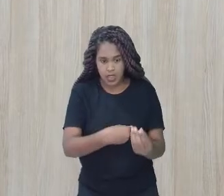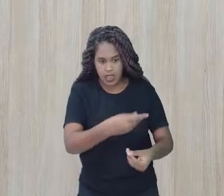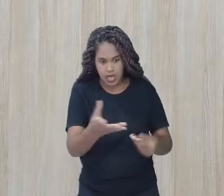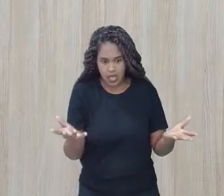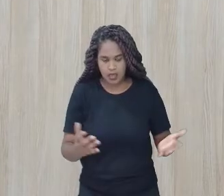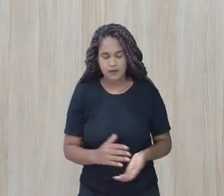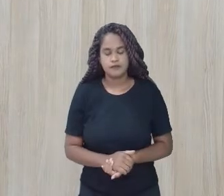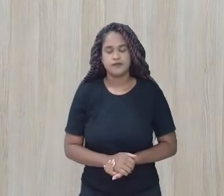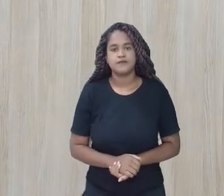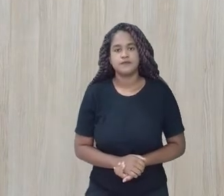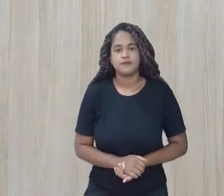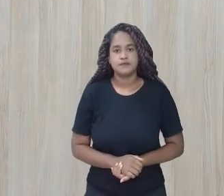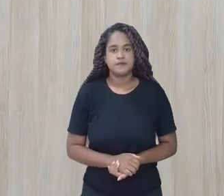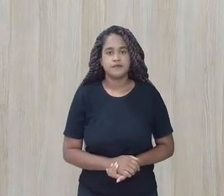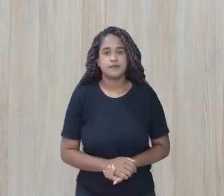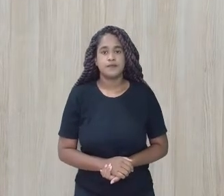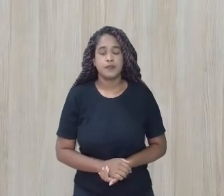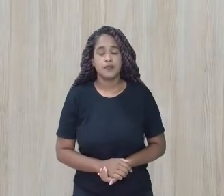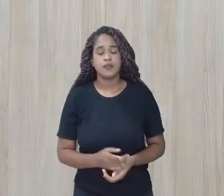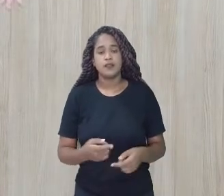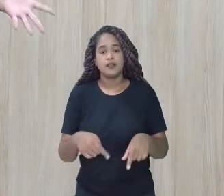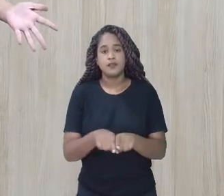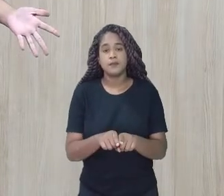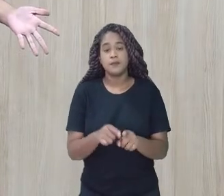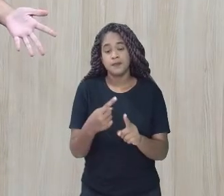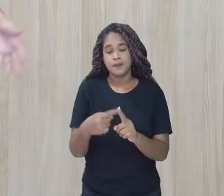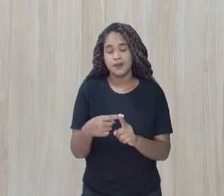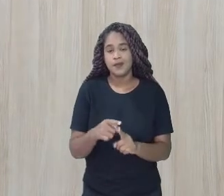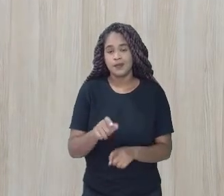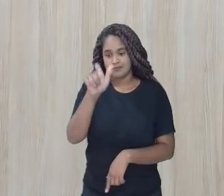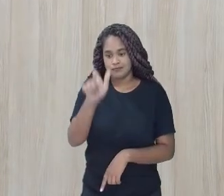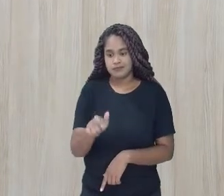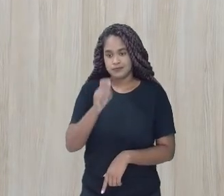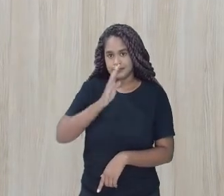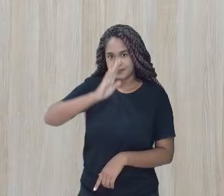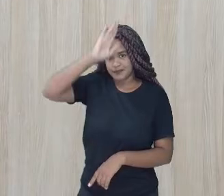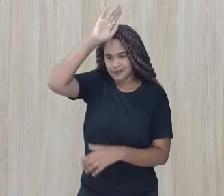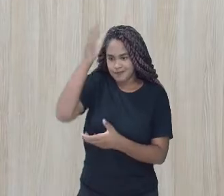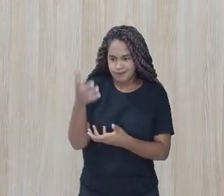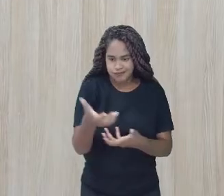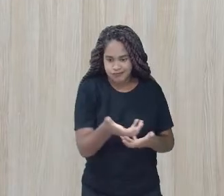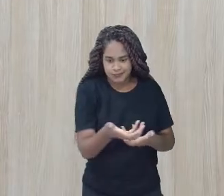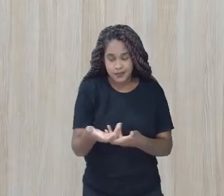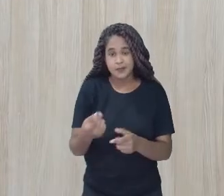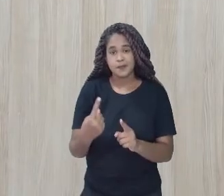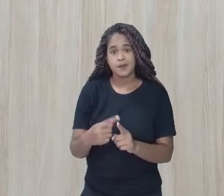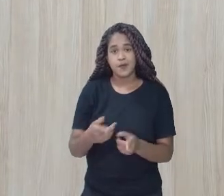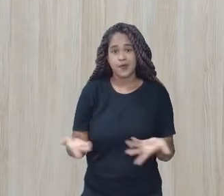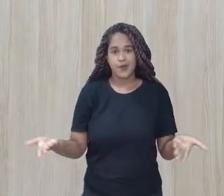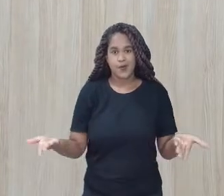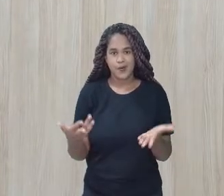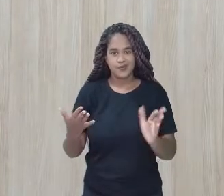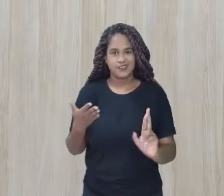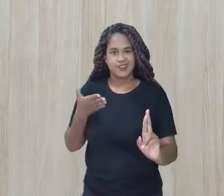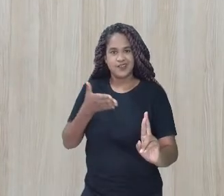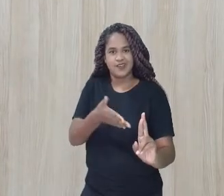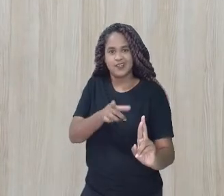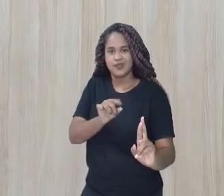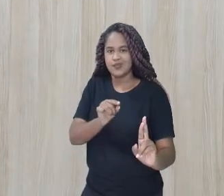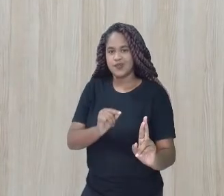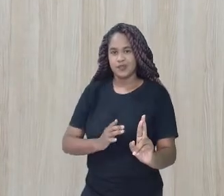E se a gente pegar a referência do bombeiro que a gente tem nos dias de hoje, ele é uma figura é quase um herói, né, para a